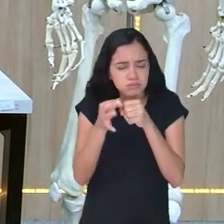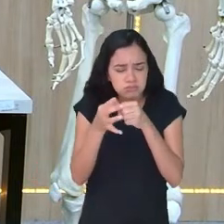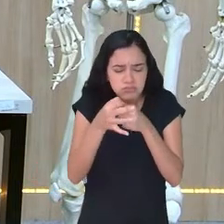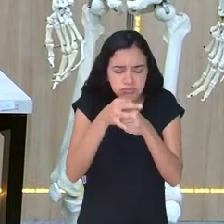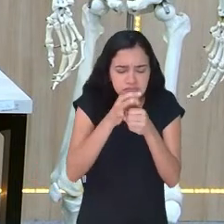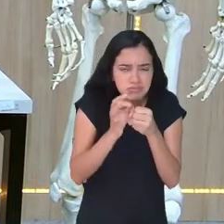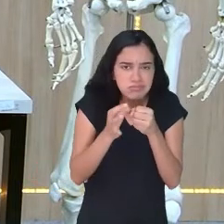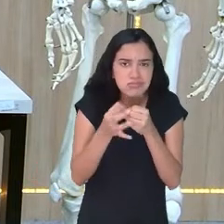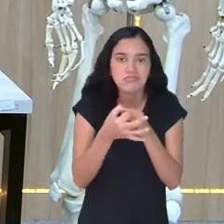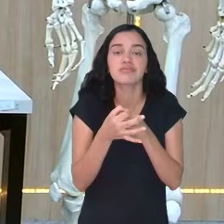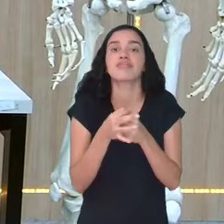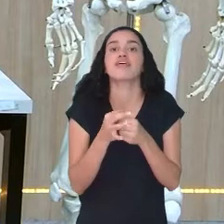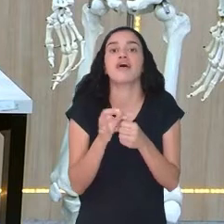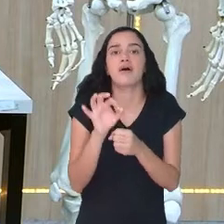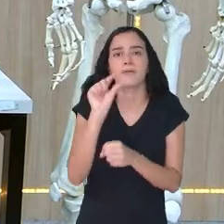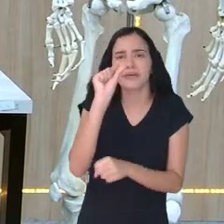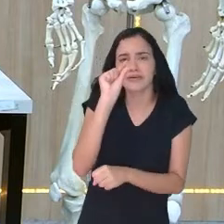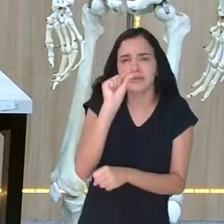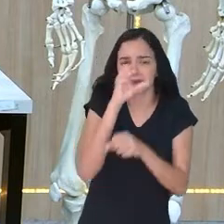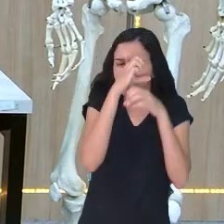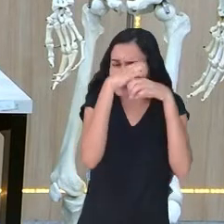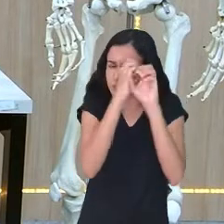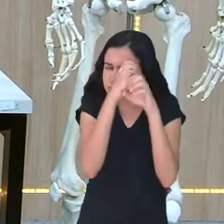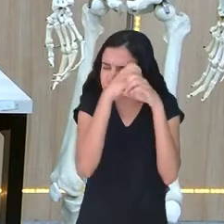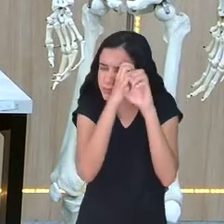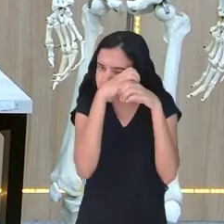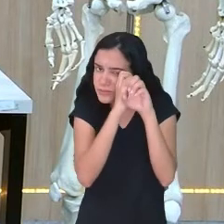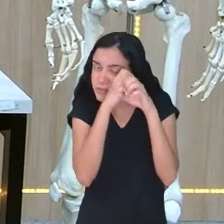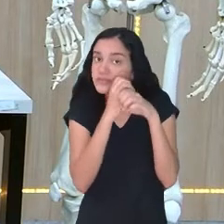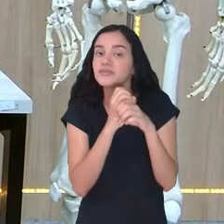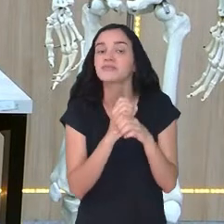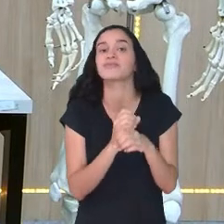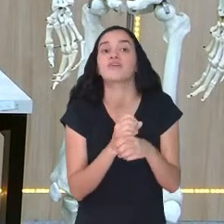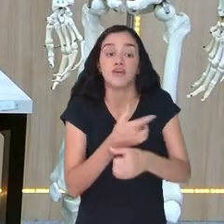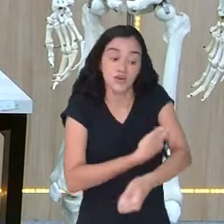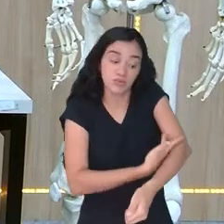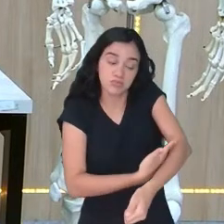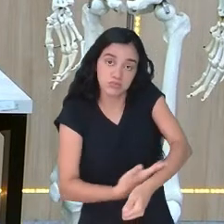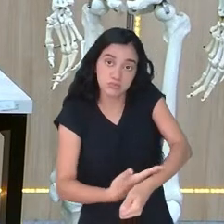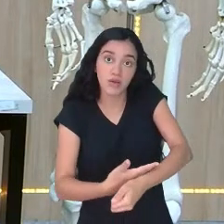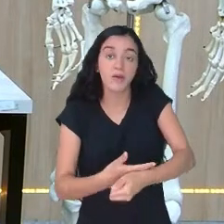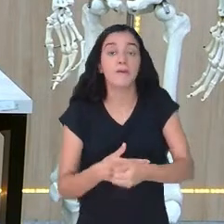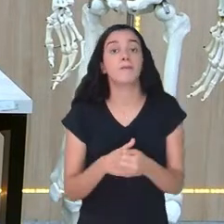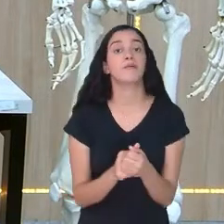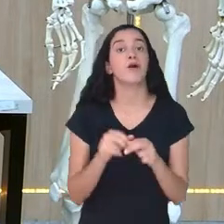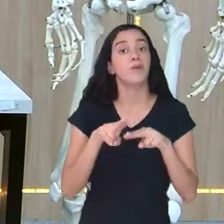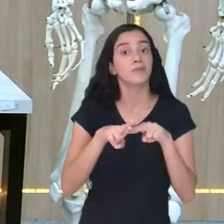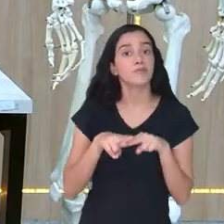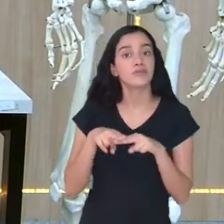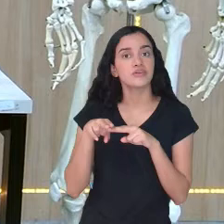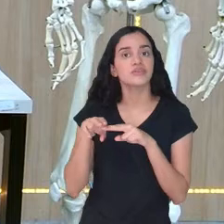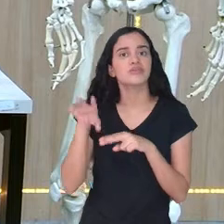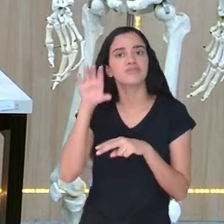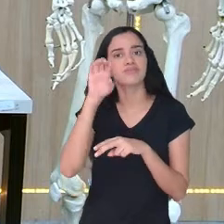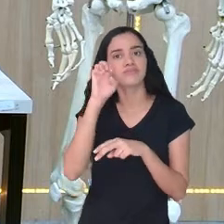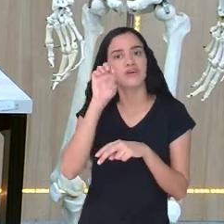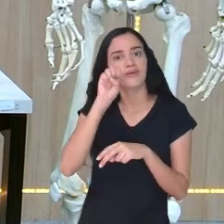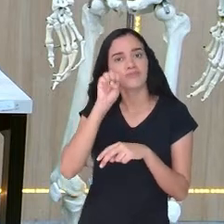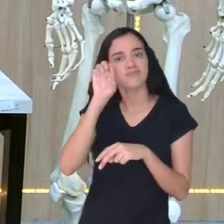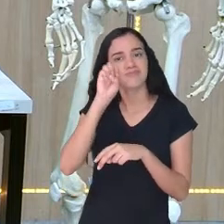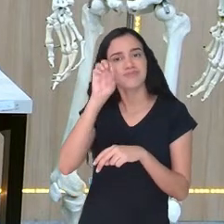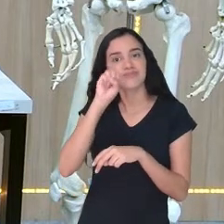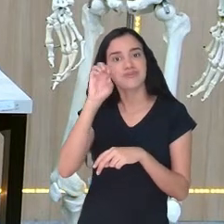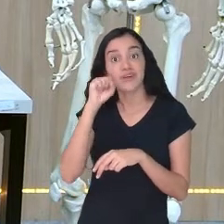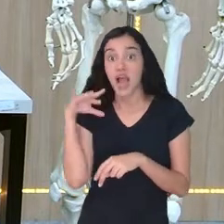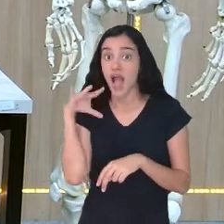bem pequenas, porque elas vão ter que entrar na corrente sanguínea. Por isso que uma mastigação, né, rápida, aí a gente